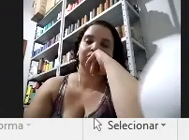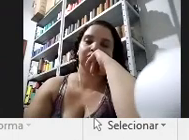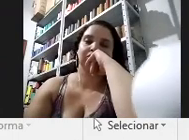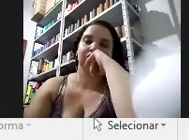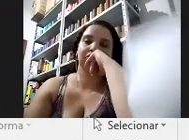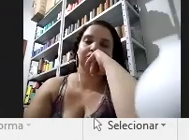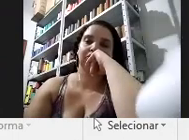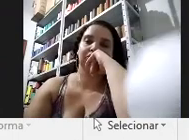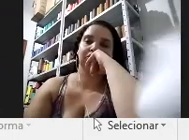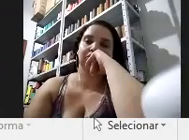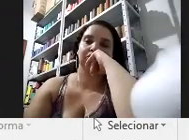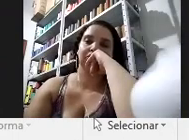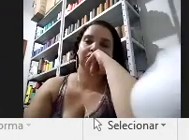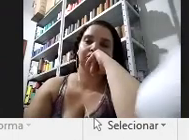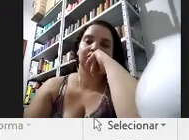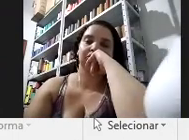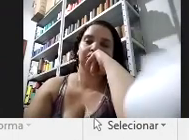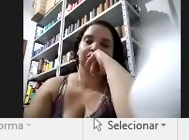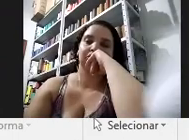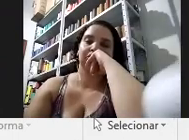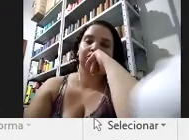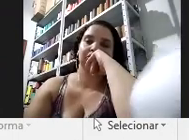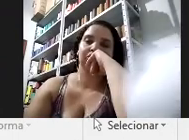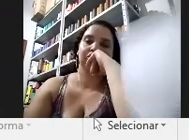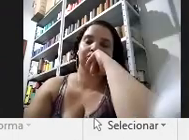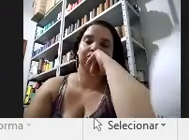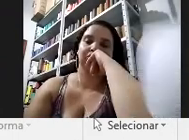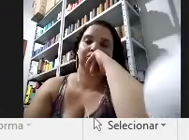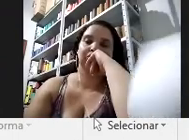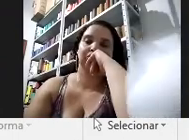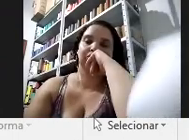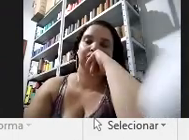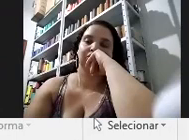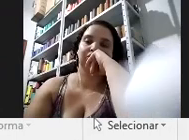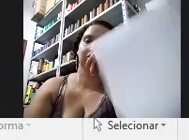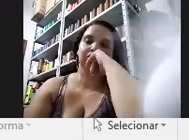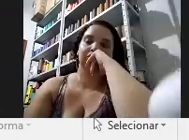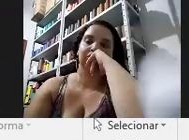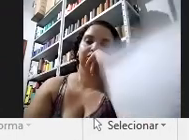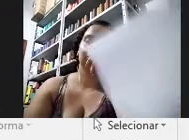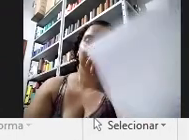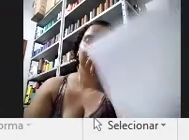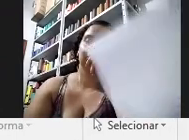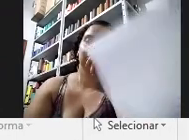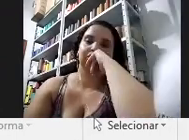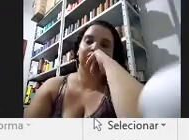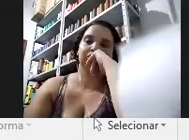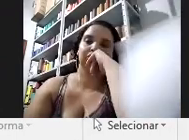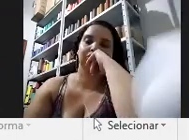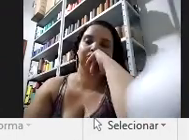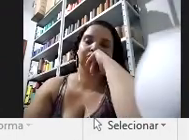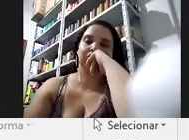ela de barriga para cima. Se eu vou passar ela da cama para a cadeira, deixa a cliente de barriga para cima, puxou o